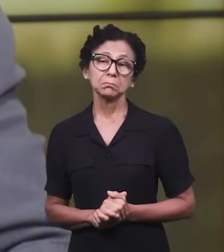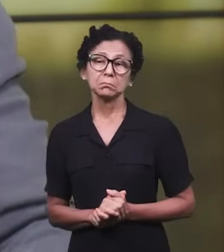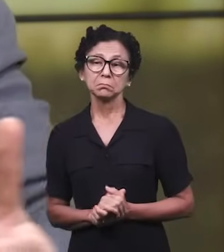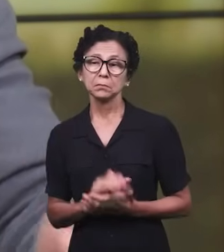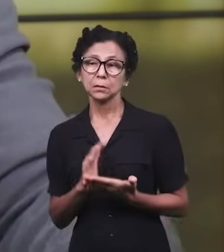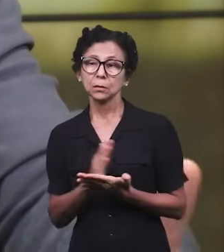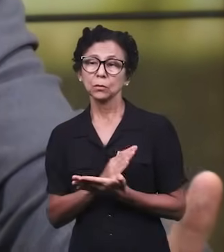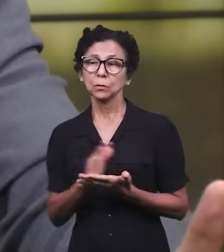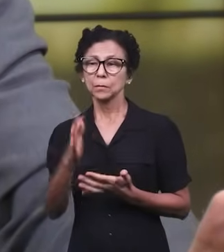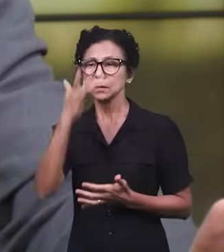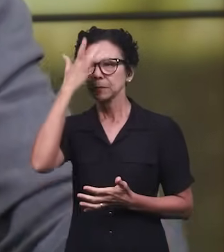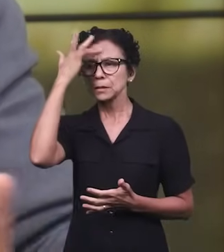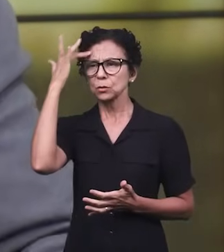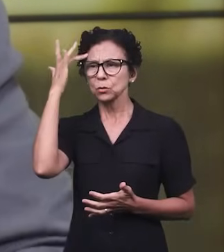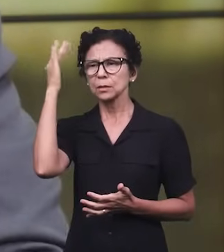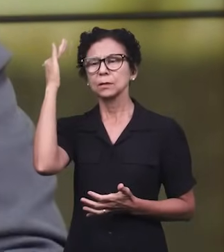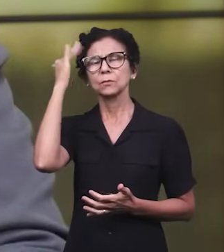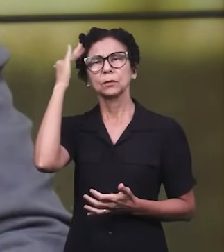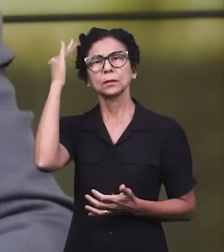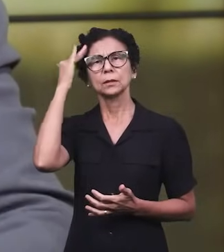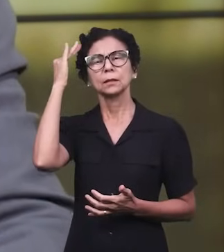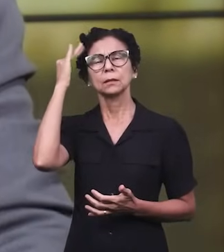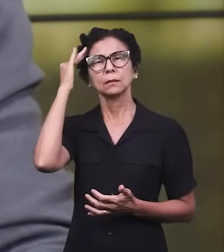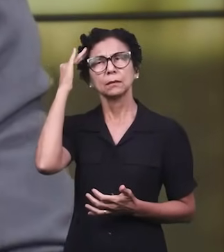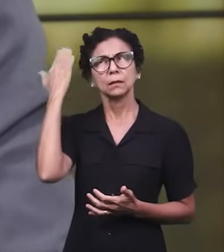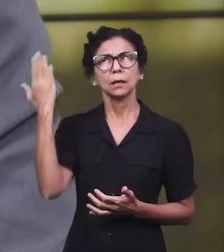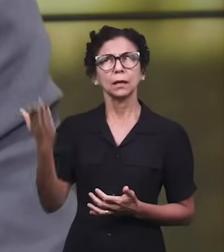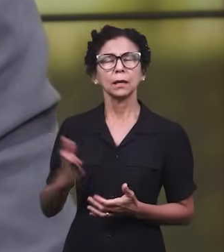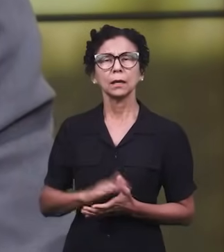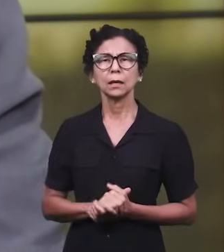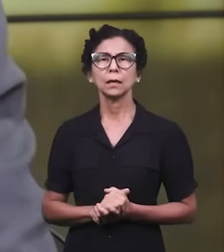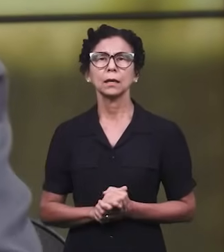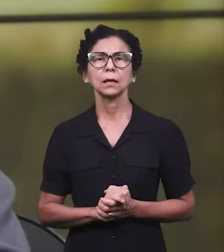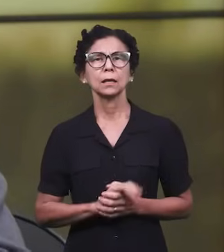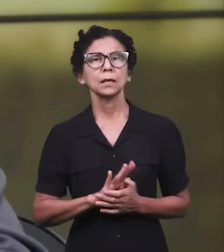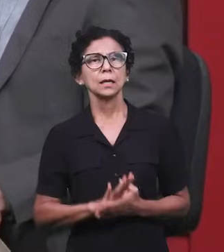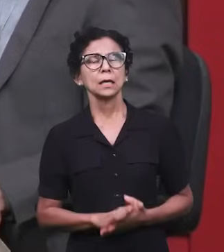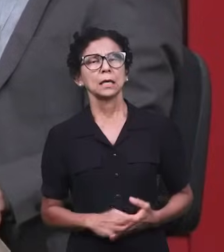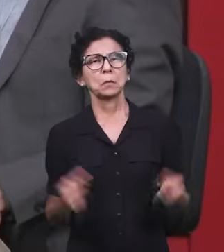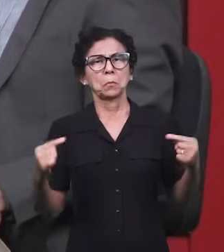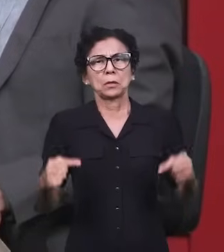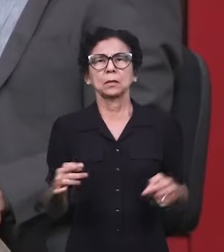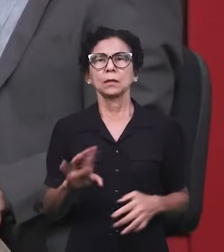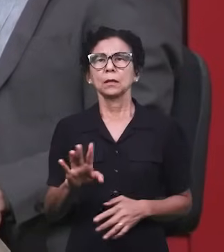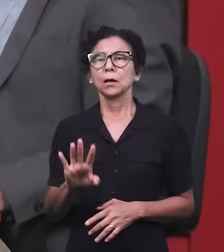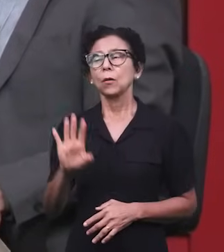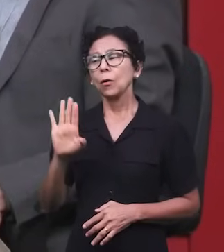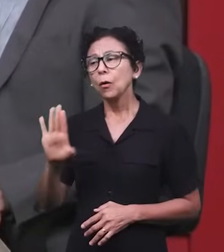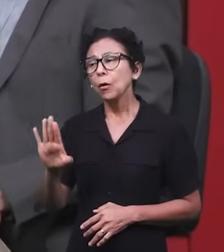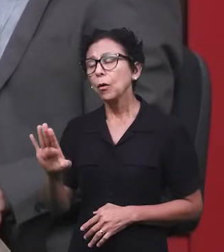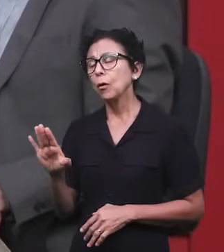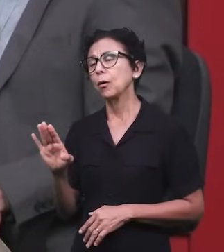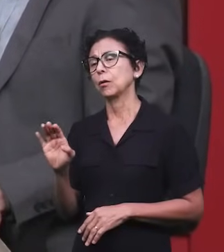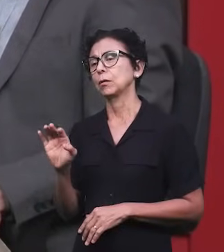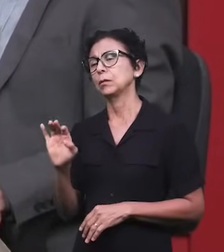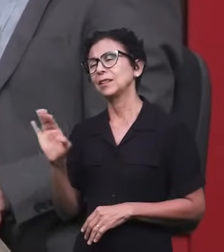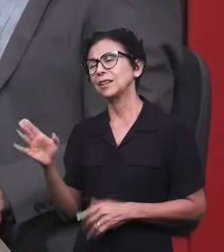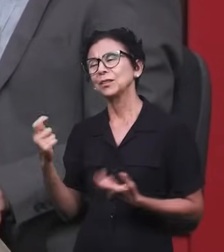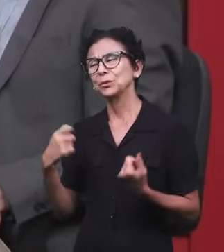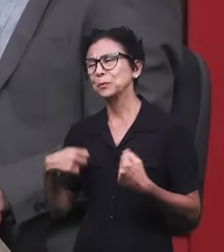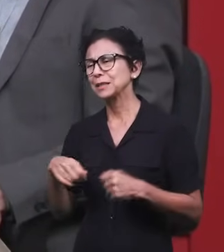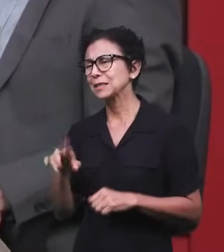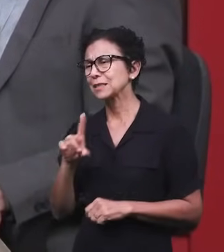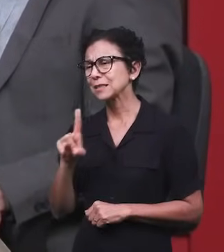vão, além de fazer oposição, vão dar sugestões, não é bem assim, para que isso, né, não